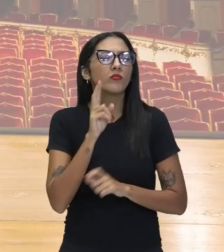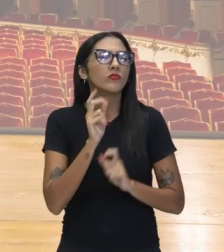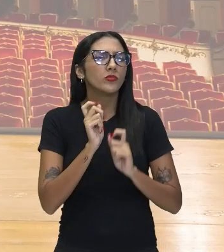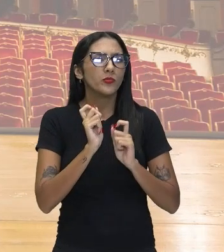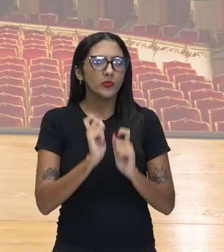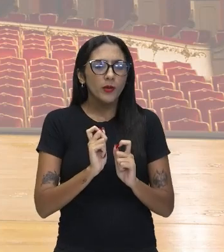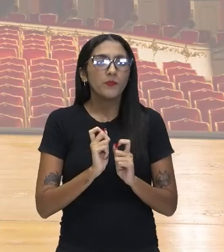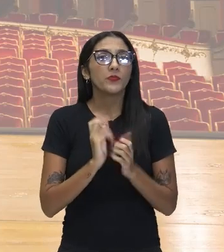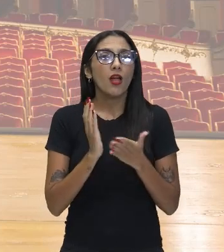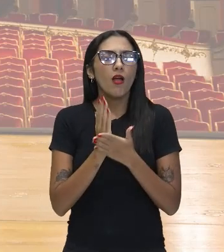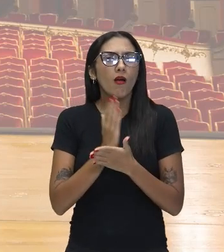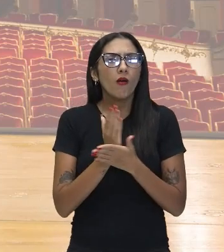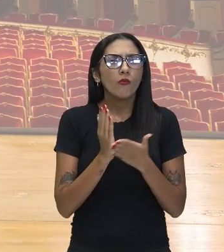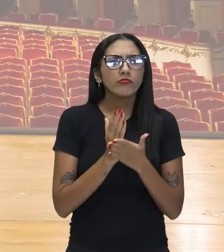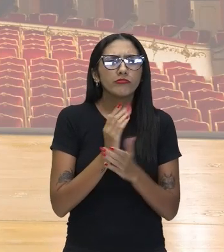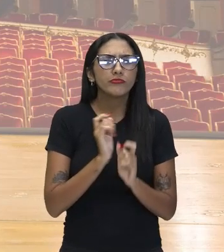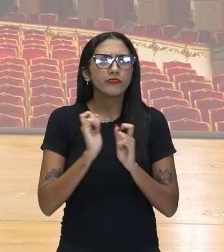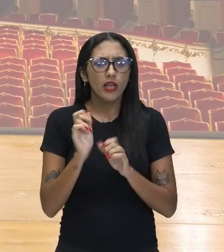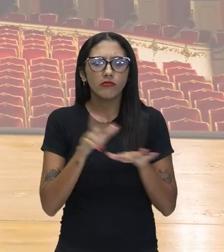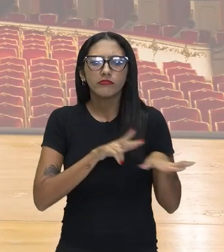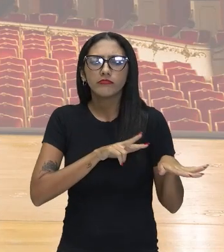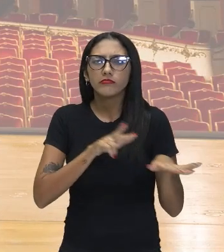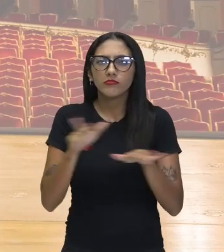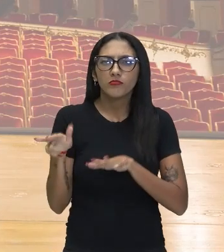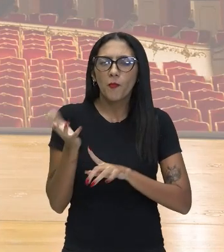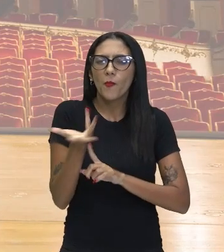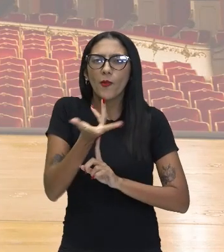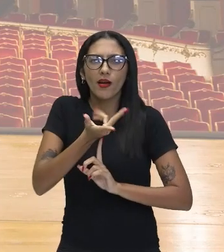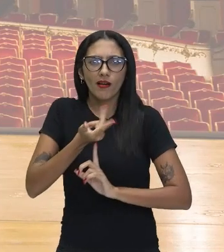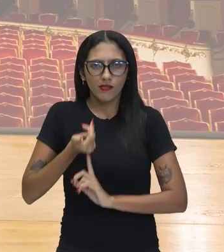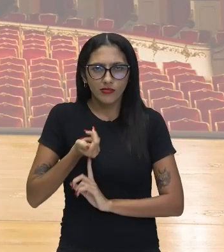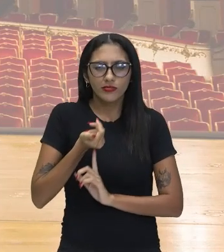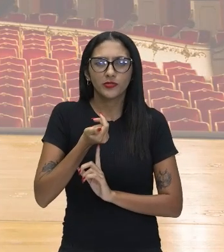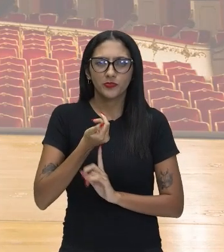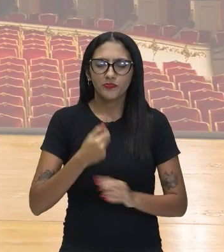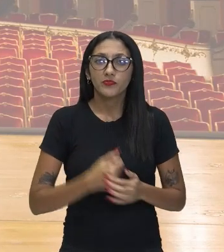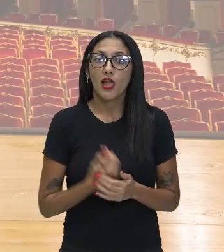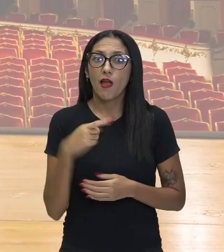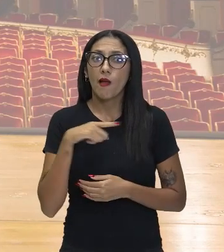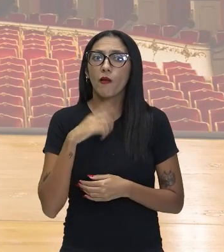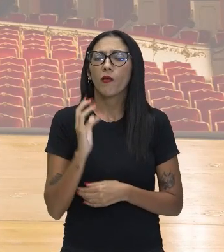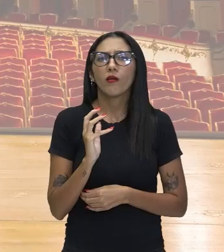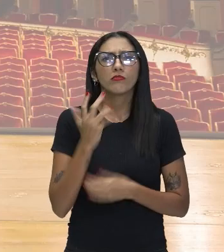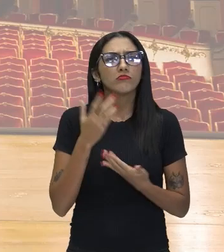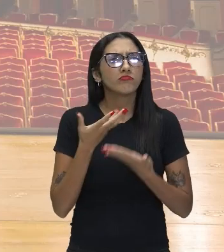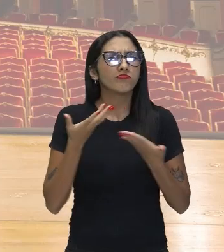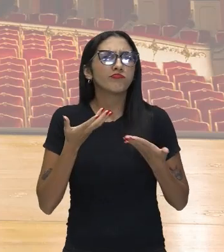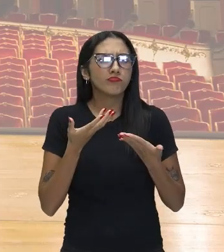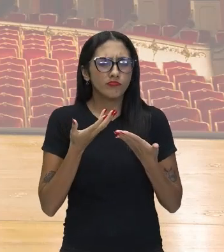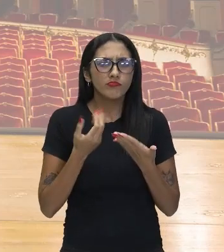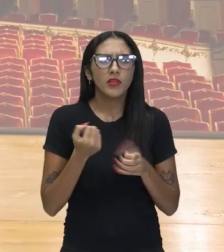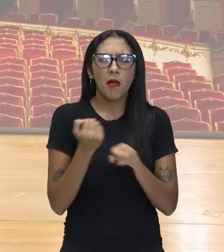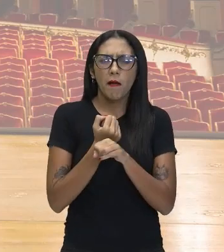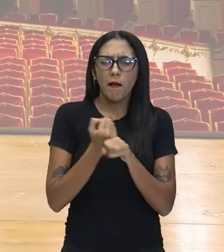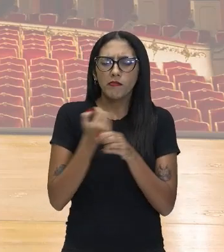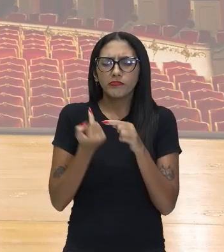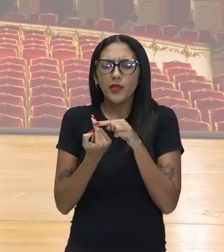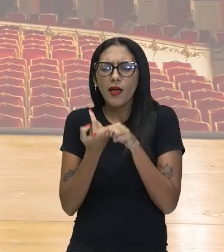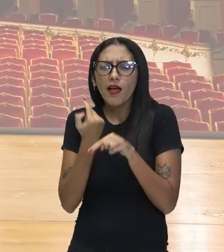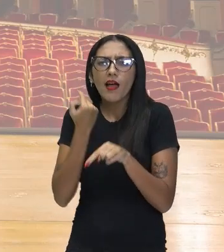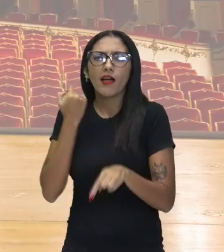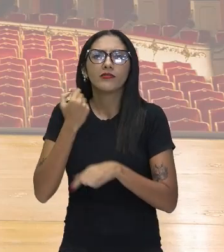abordar sobre a Semana de Arte Moderna, que aconteceu há pouco mais de 100 anos atrás,